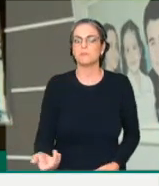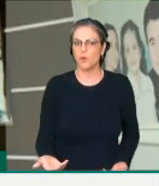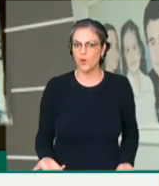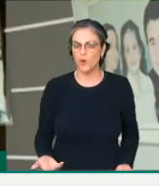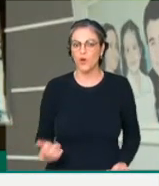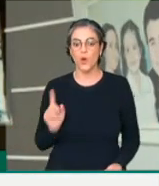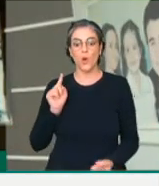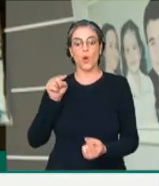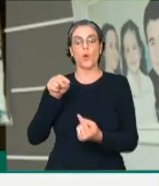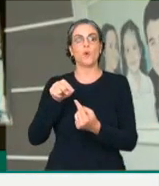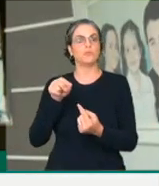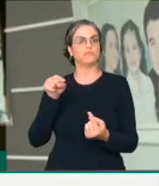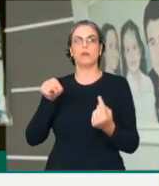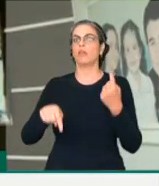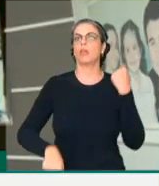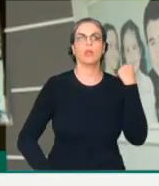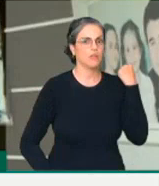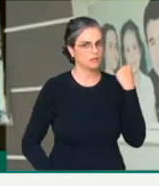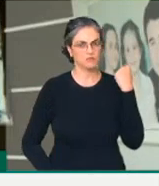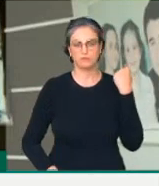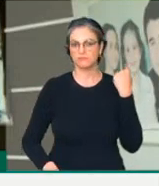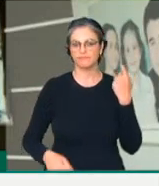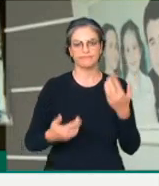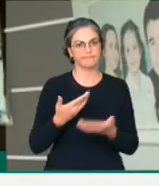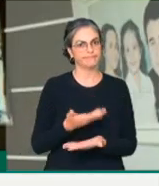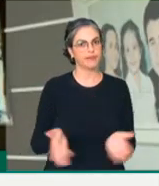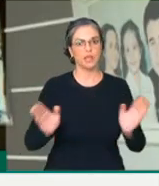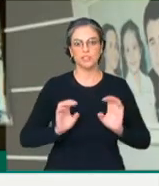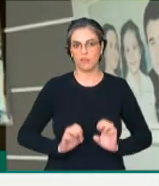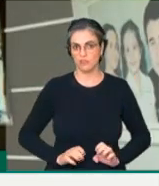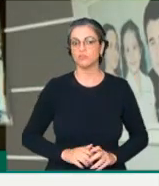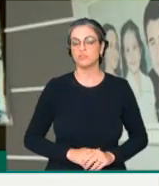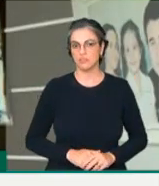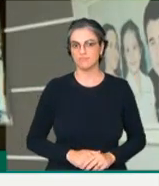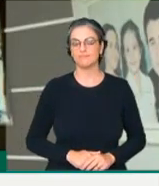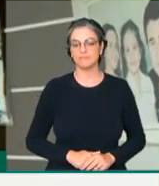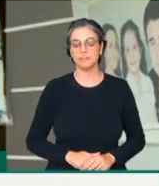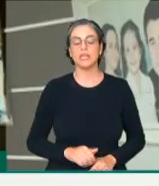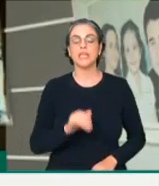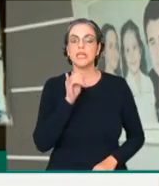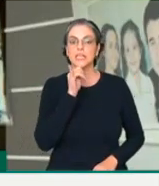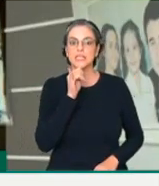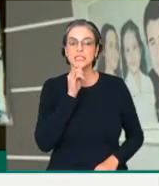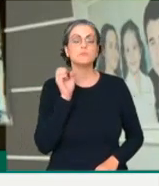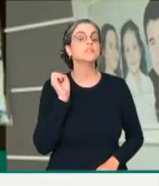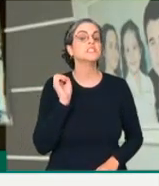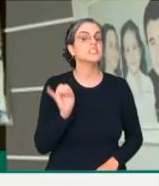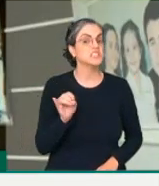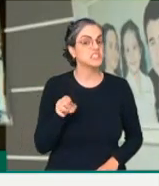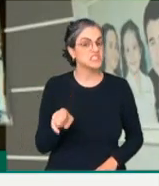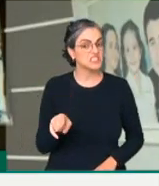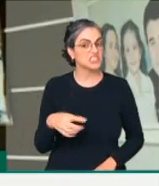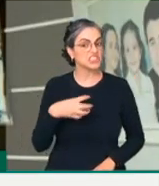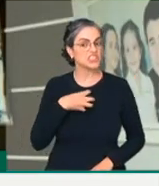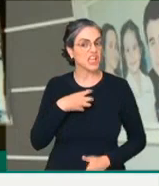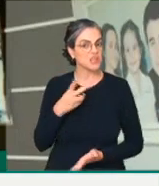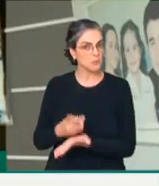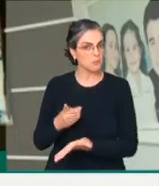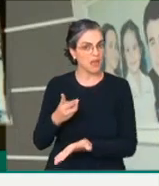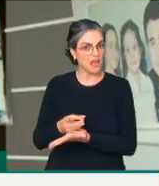finalidade ética da proposta. Por exemplo, se ela for aprovada, de acordo com a